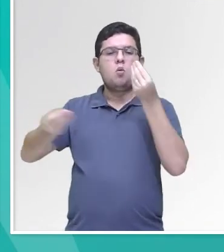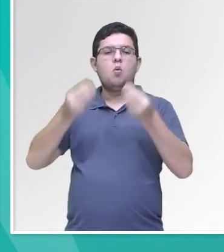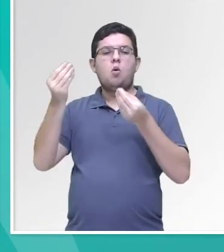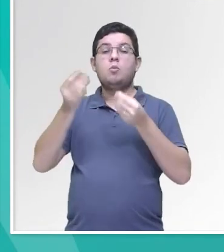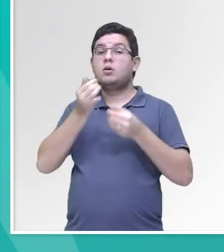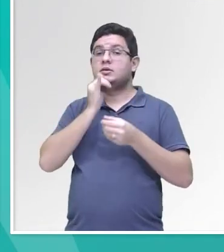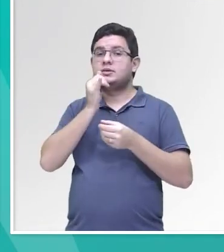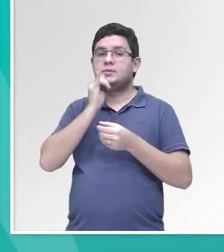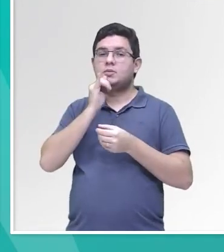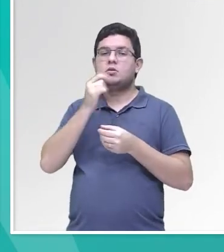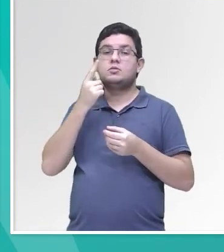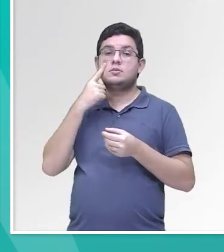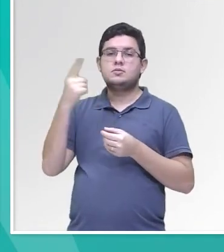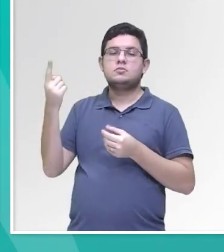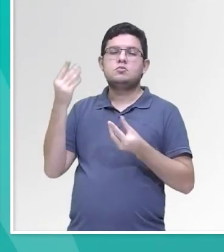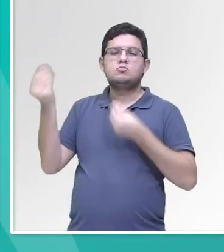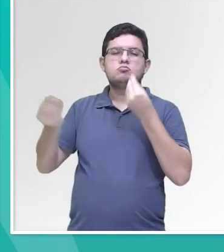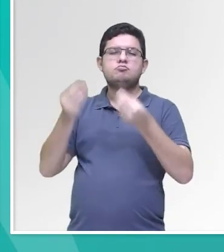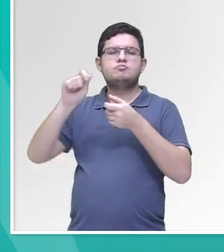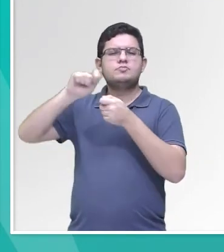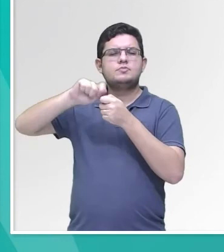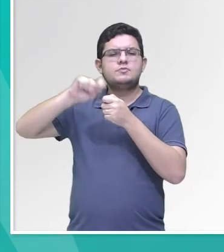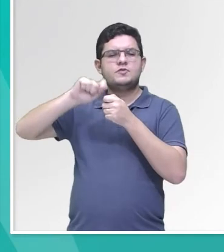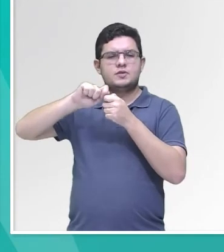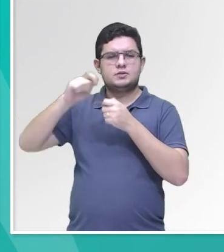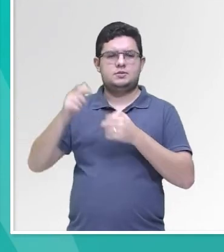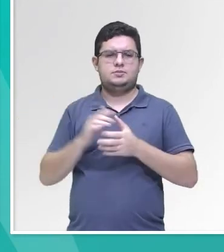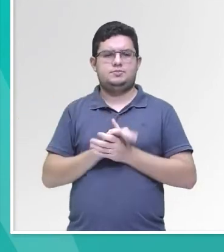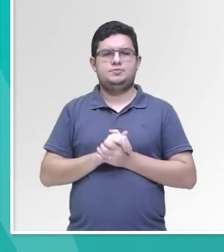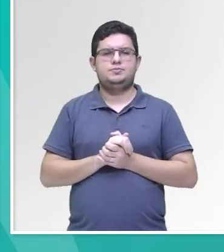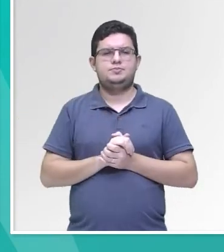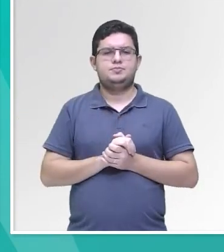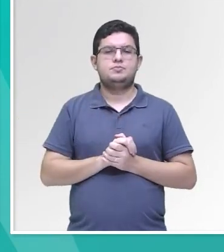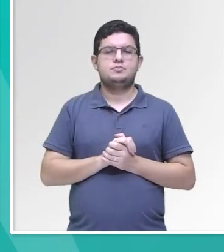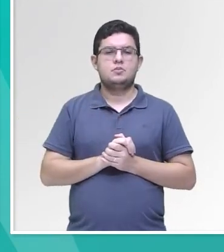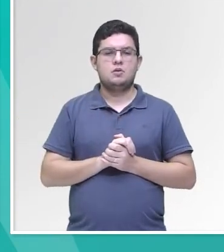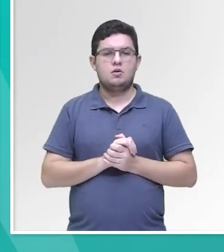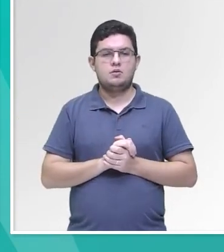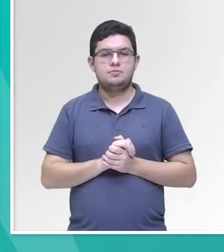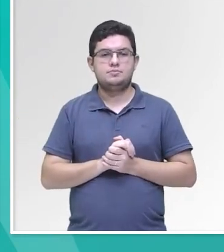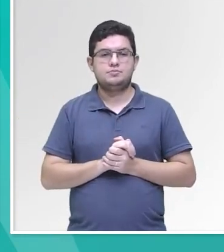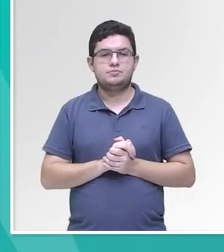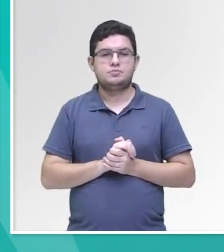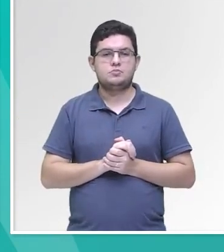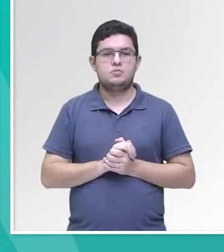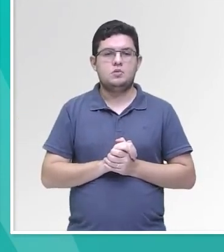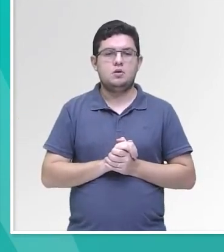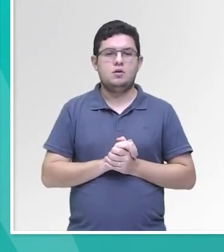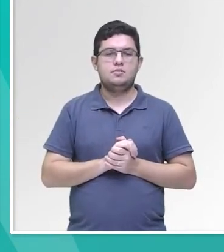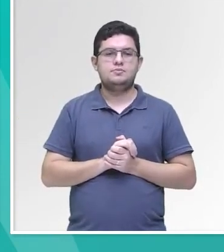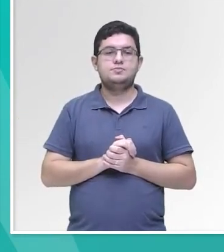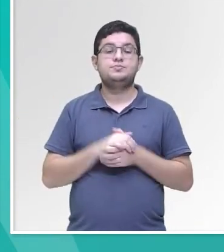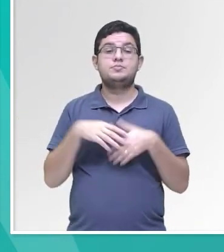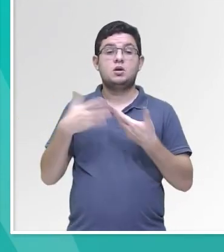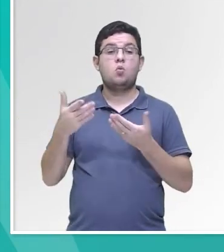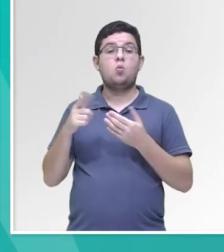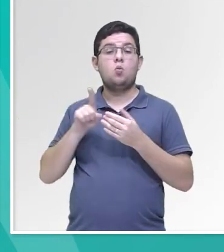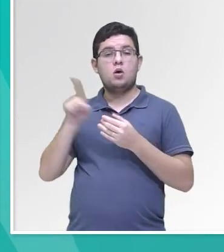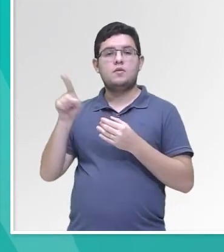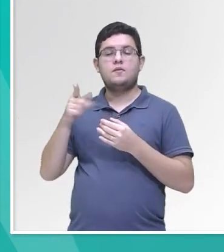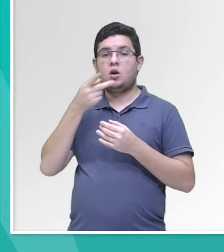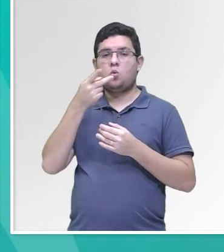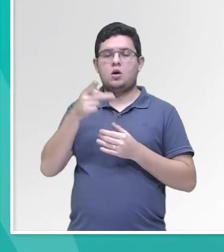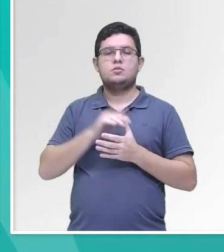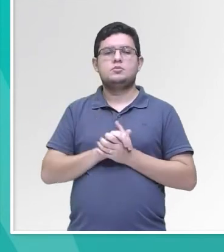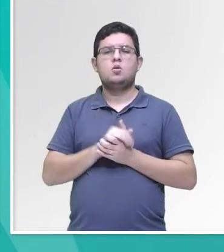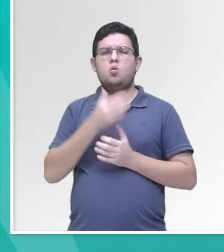exemplo desenvolveu o texto. Olha só. O primeiro parágrafo de desenvolvimento diz o seguinte: o